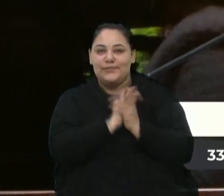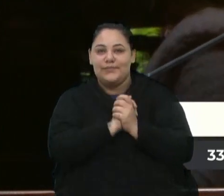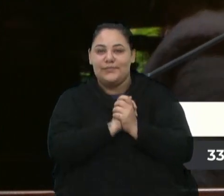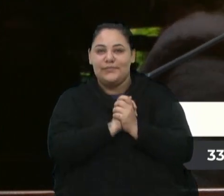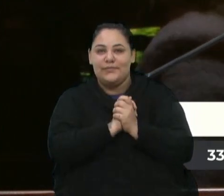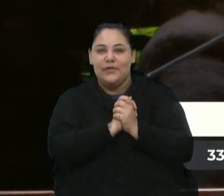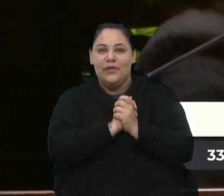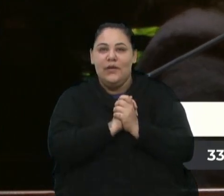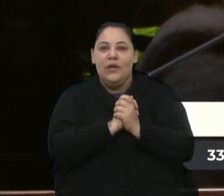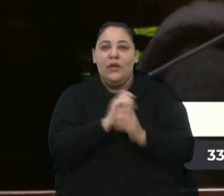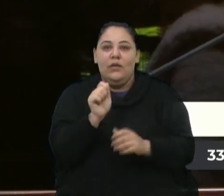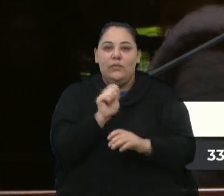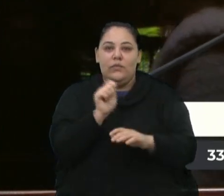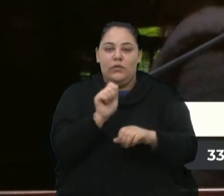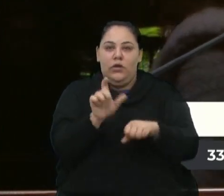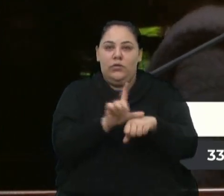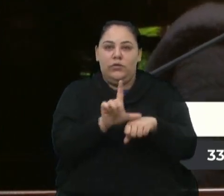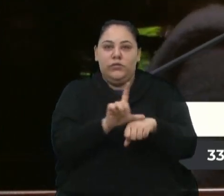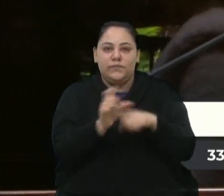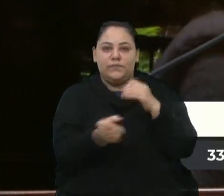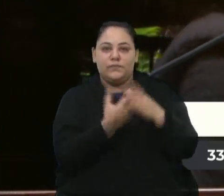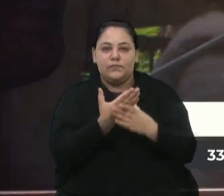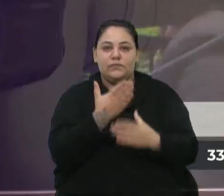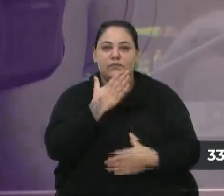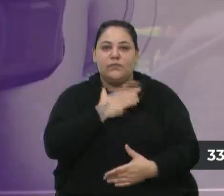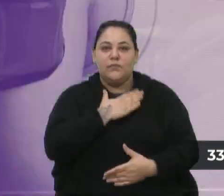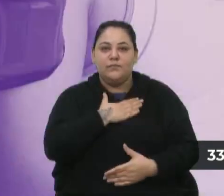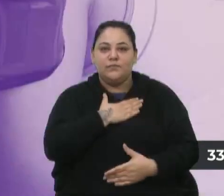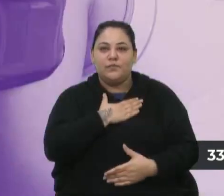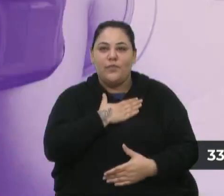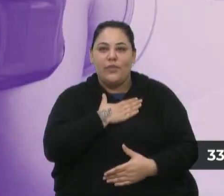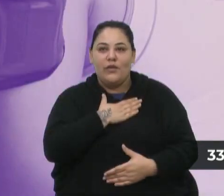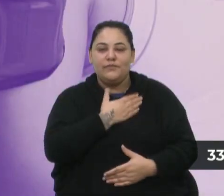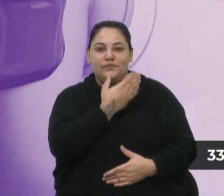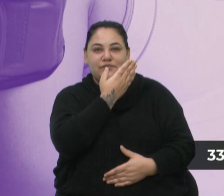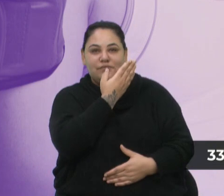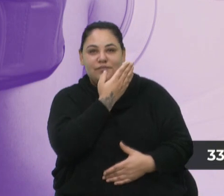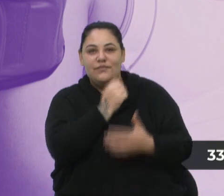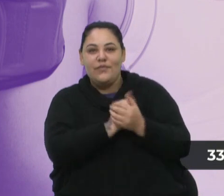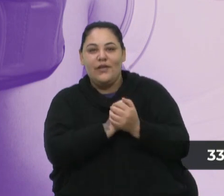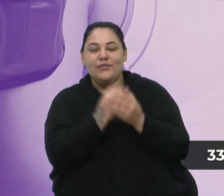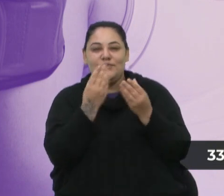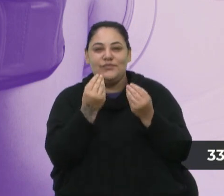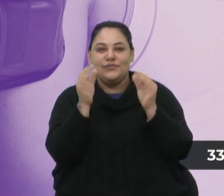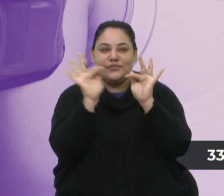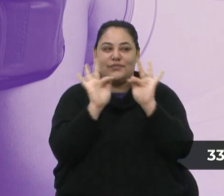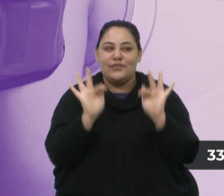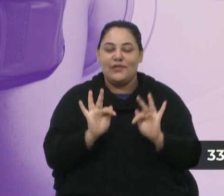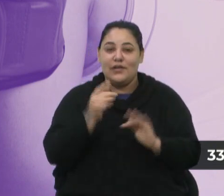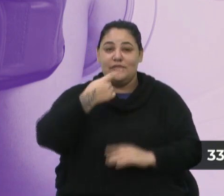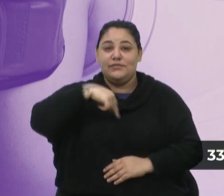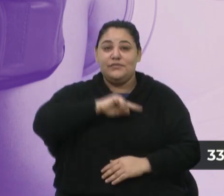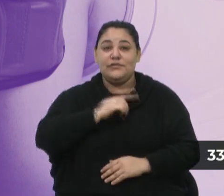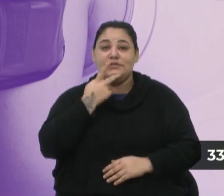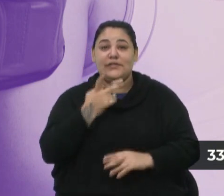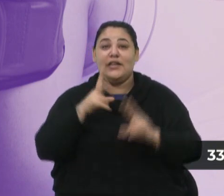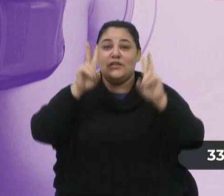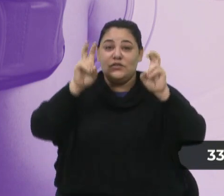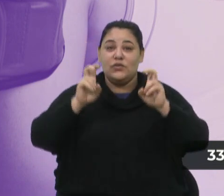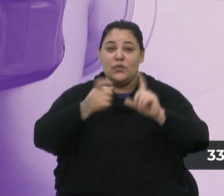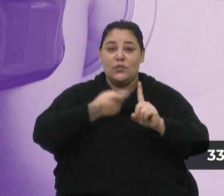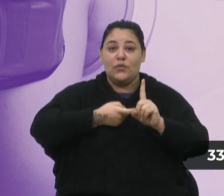que é uma legislação de minha autoria. Muito me alegra, né, a gente falar sobre o mês